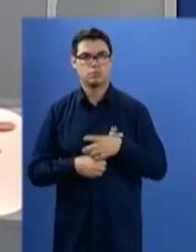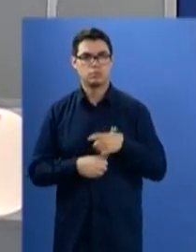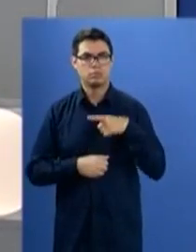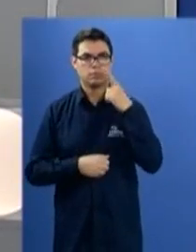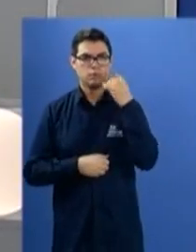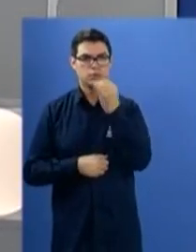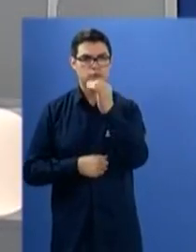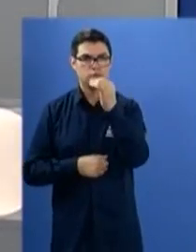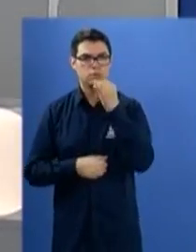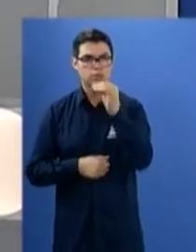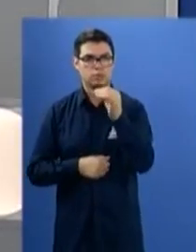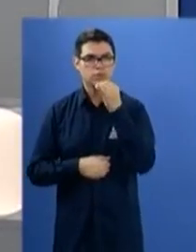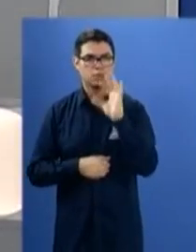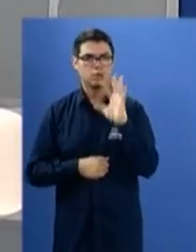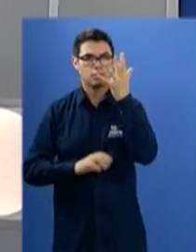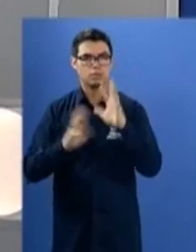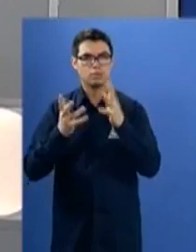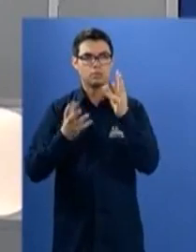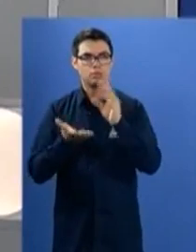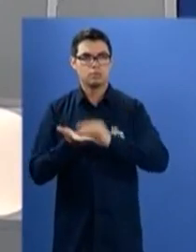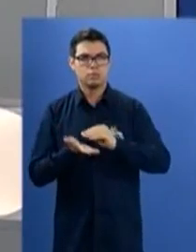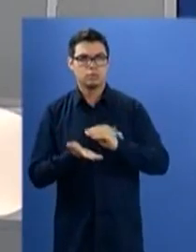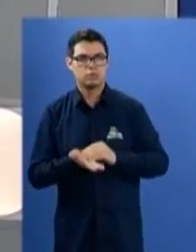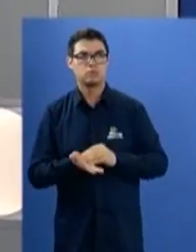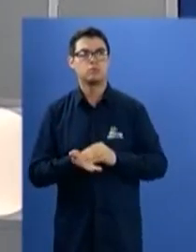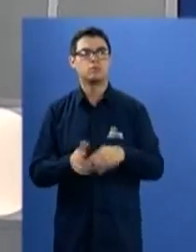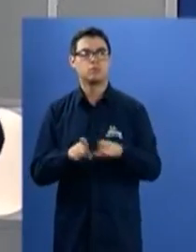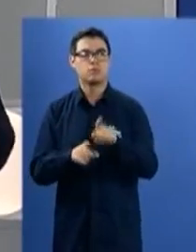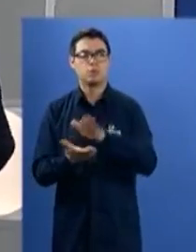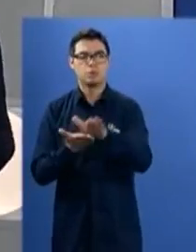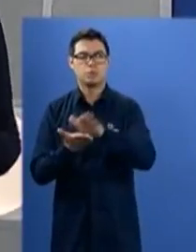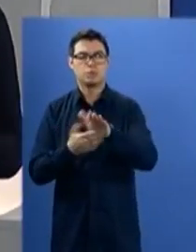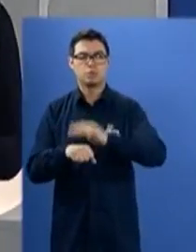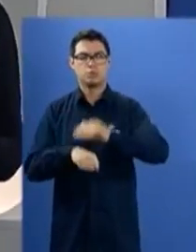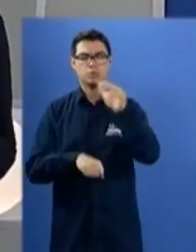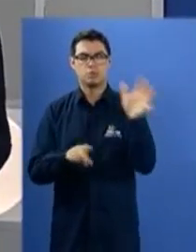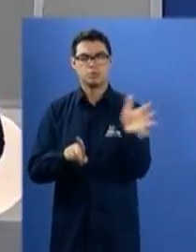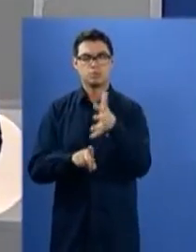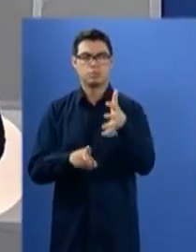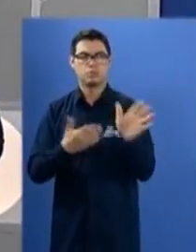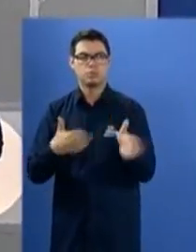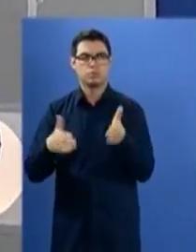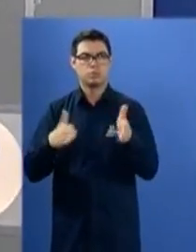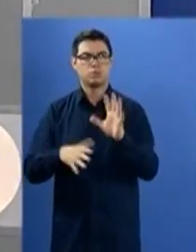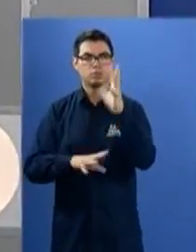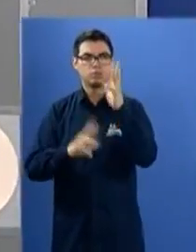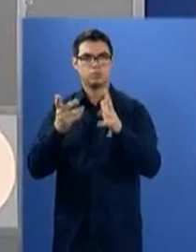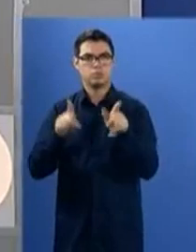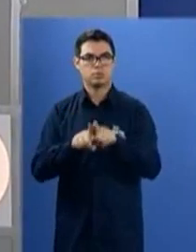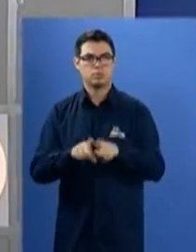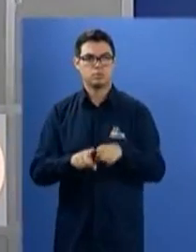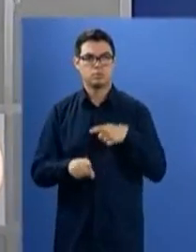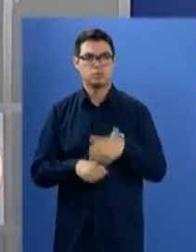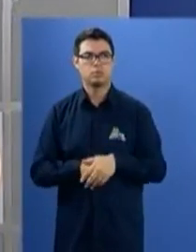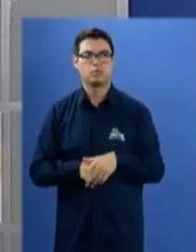energia elétrica, em que o aumento de custo gera um grande impacto nos processos industriais.